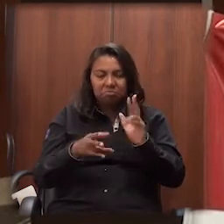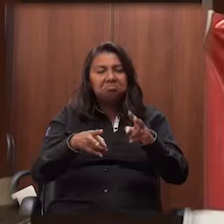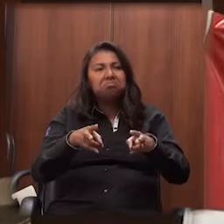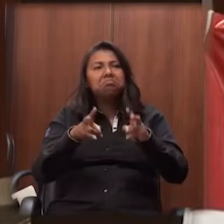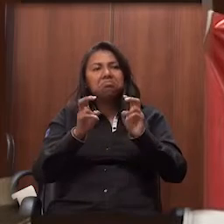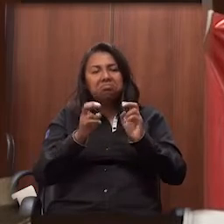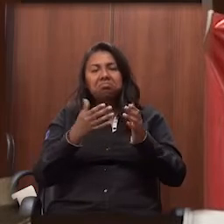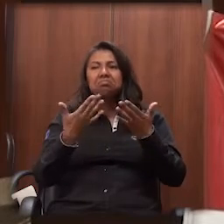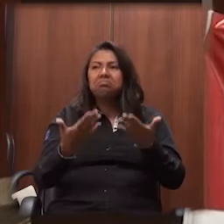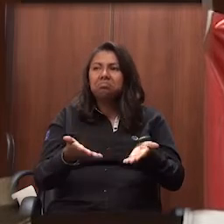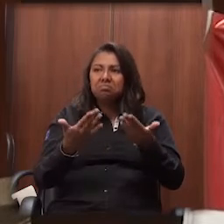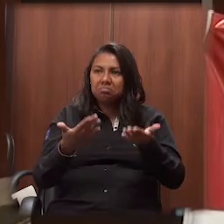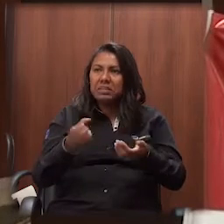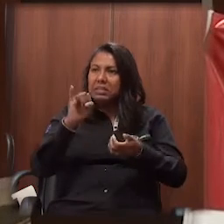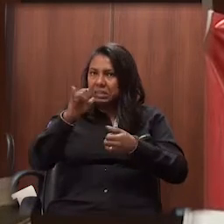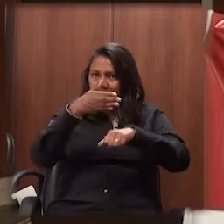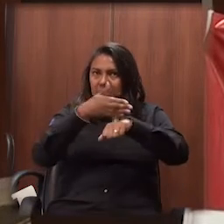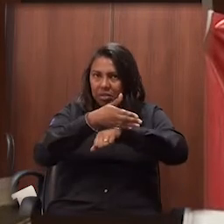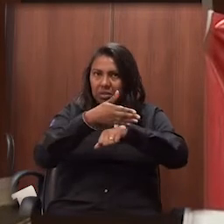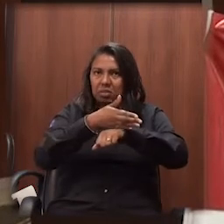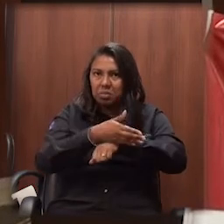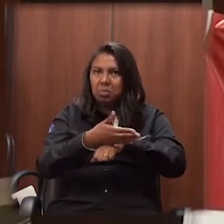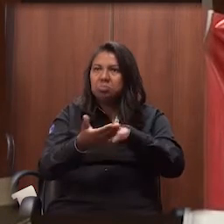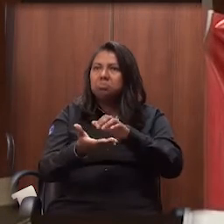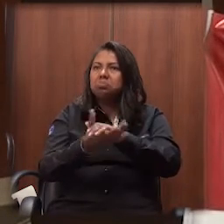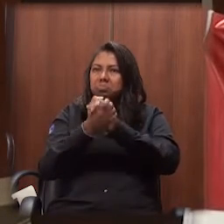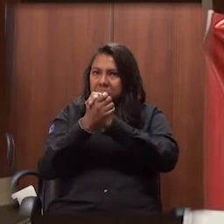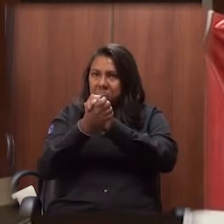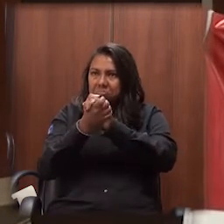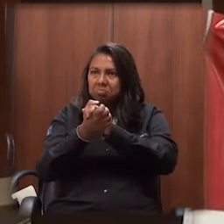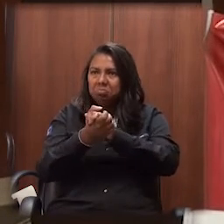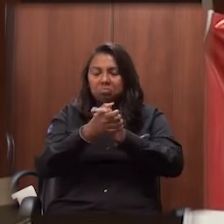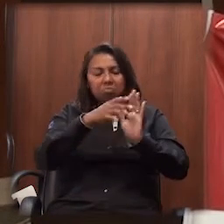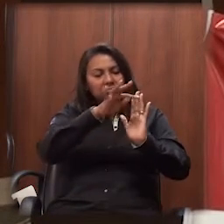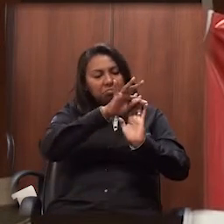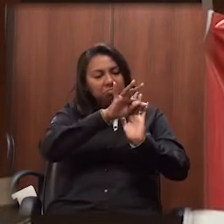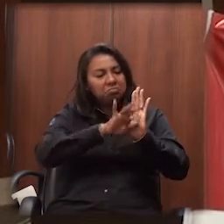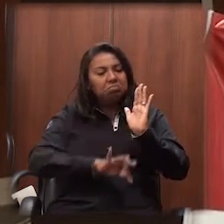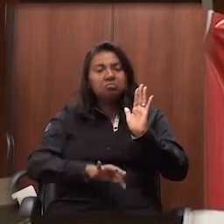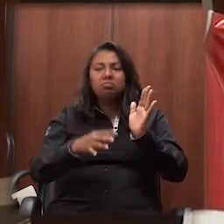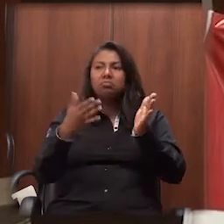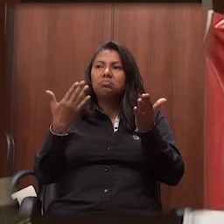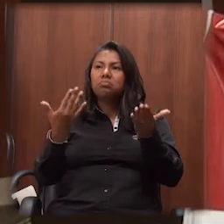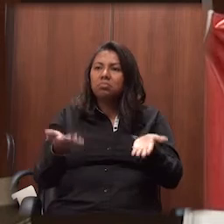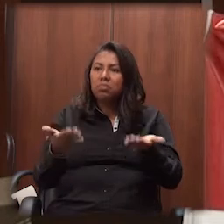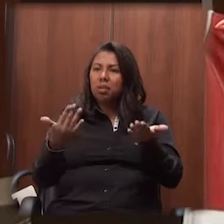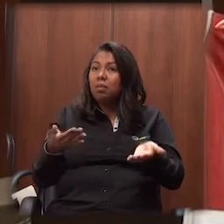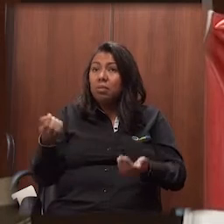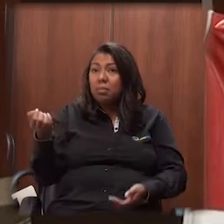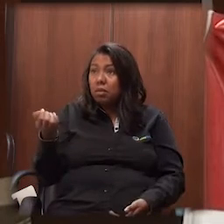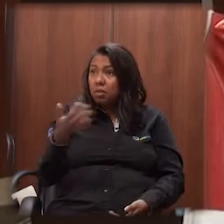isso. Se participaram do processo, parabéns. O texto é leve, ele é